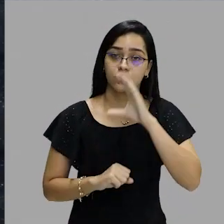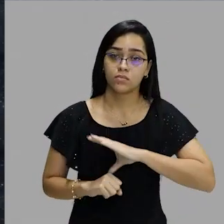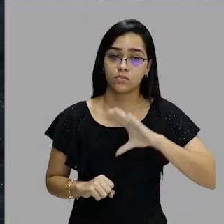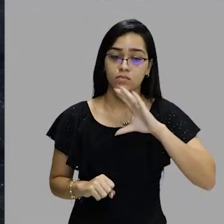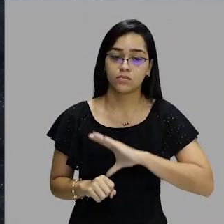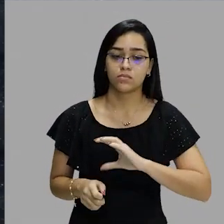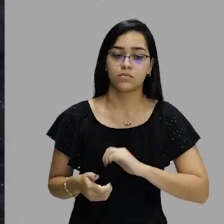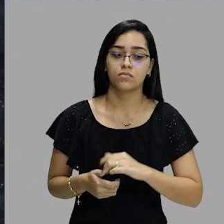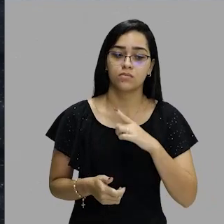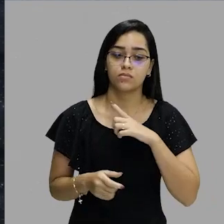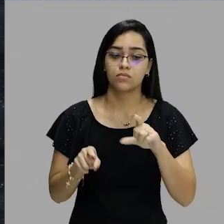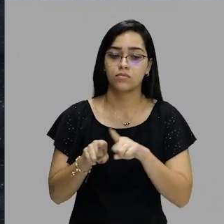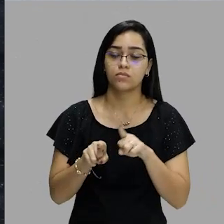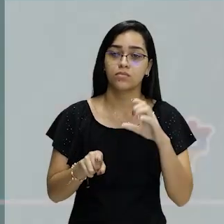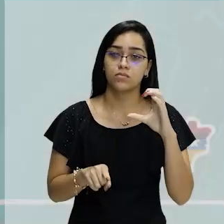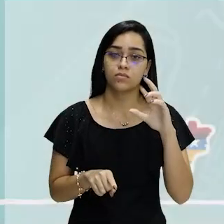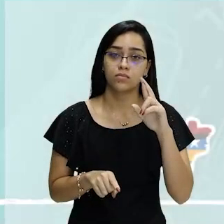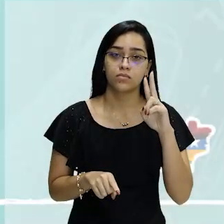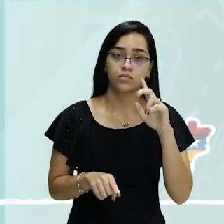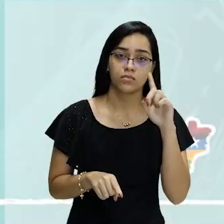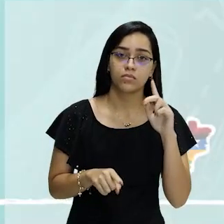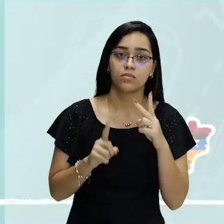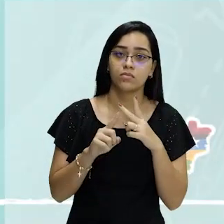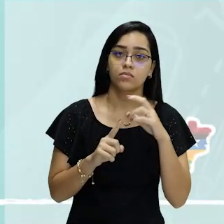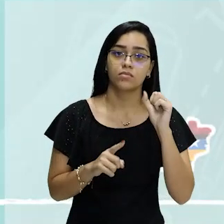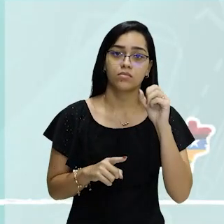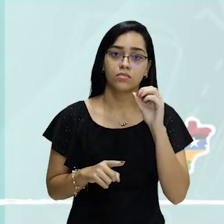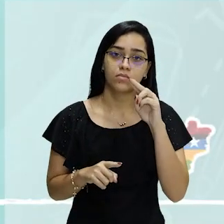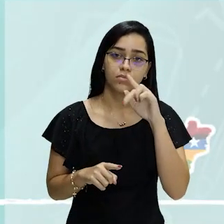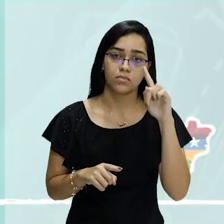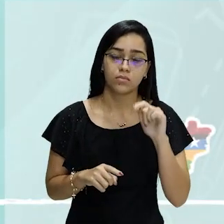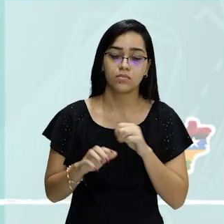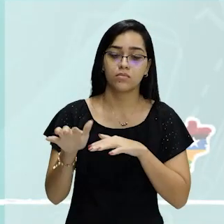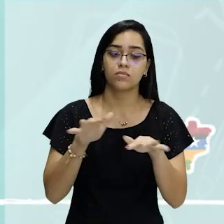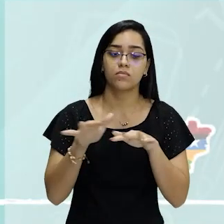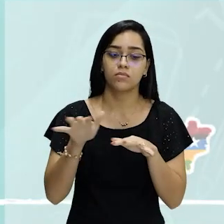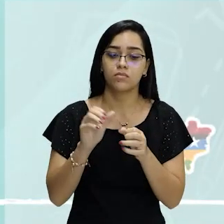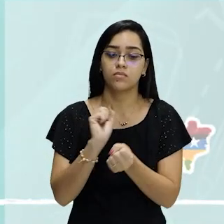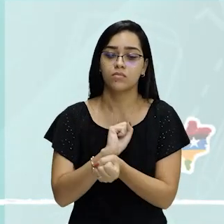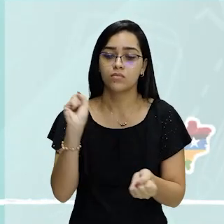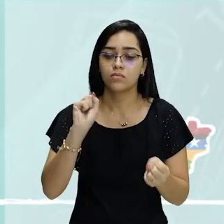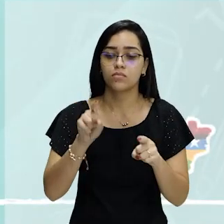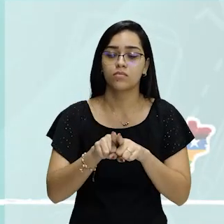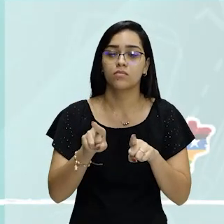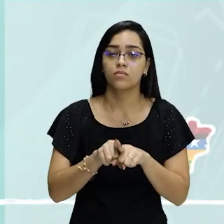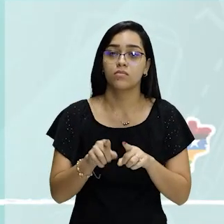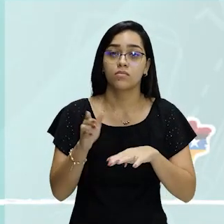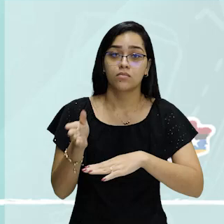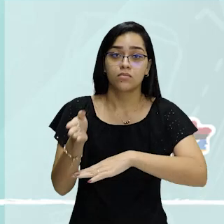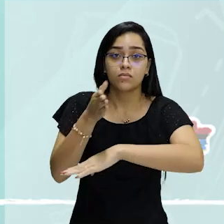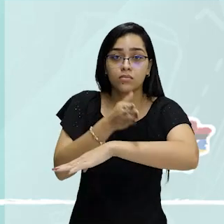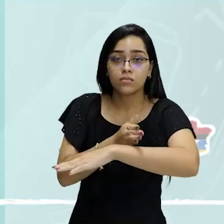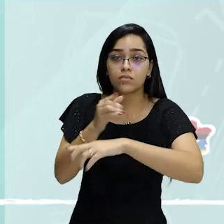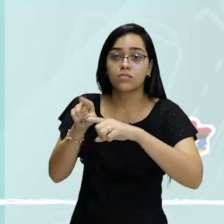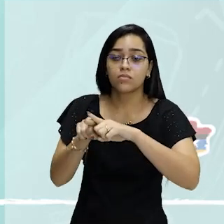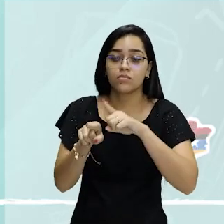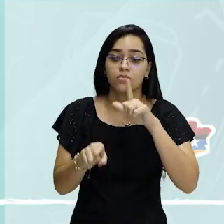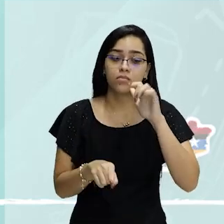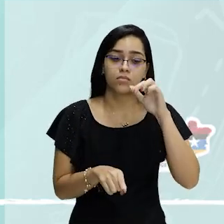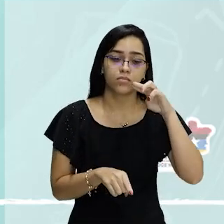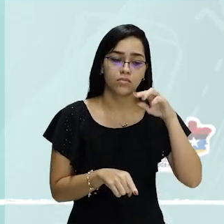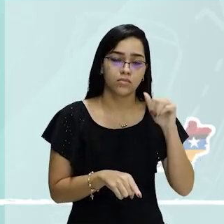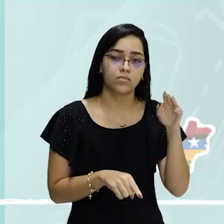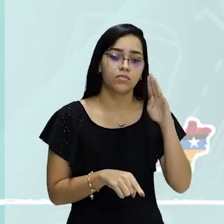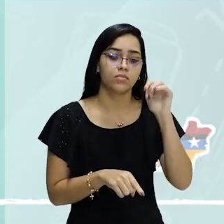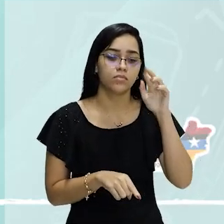tá? Temos ainda Cruz e Souza, que é ícone do movimento simbolista, do pré-modernismo, Lima Barreto, que é o